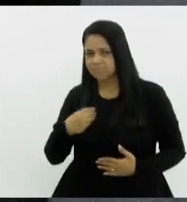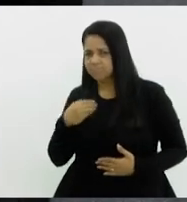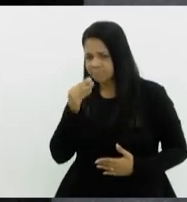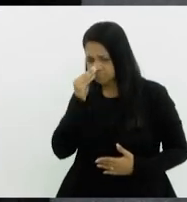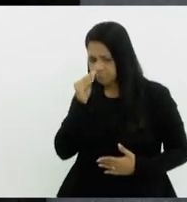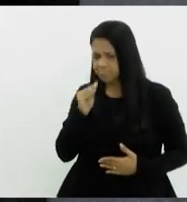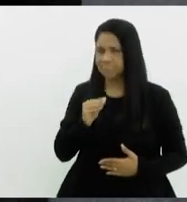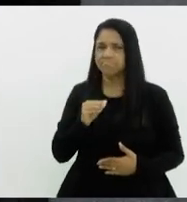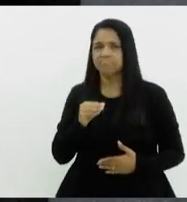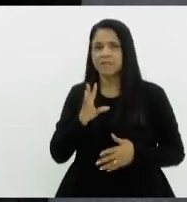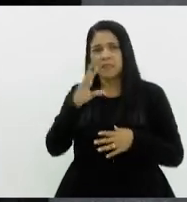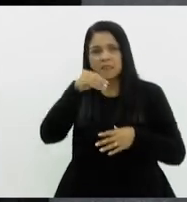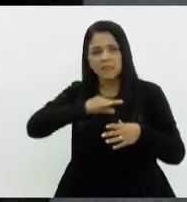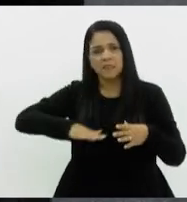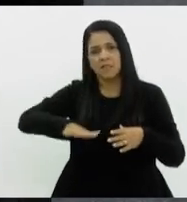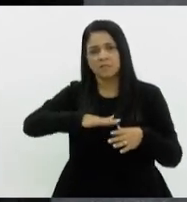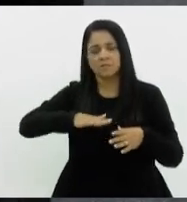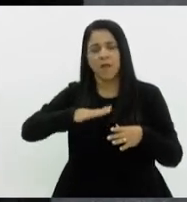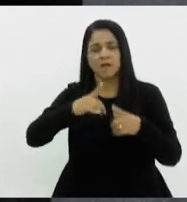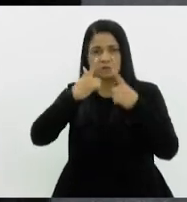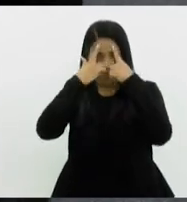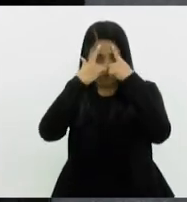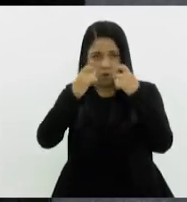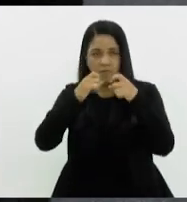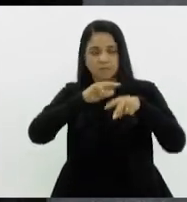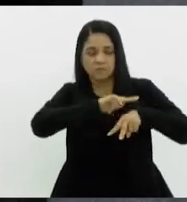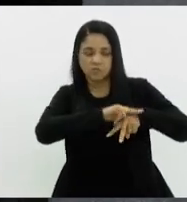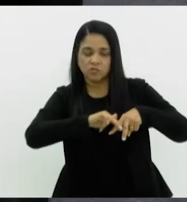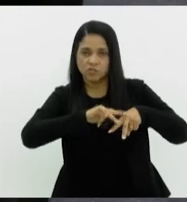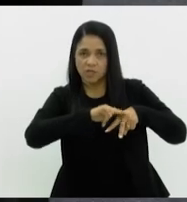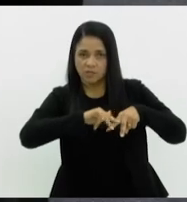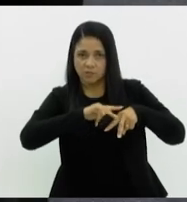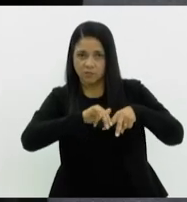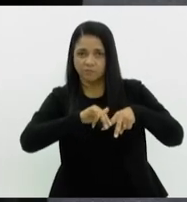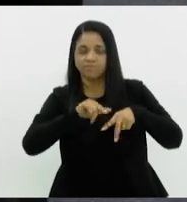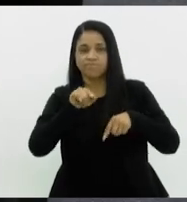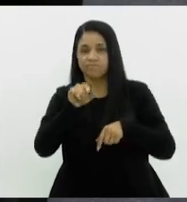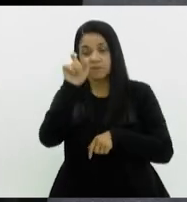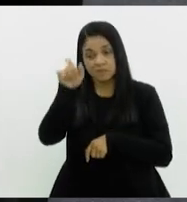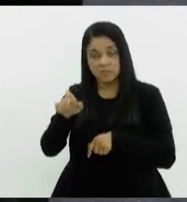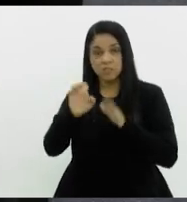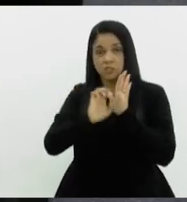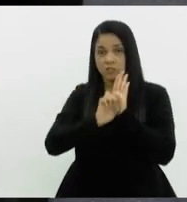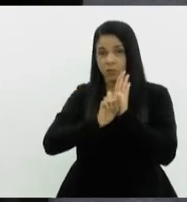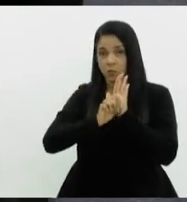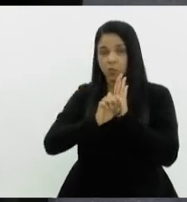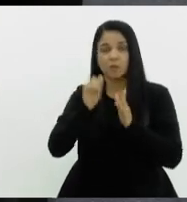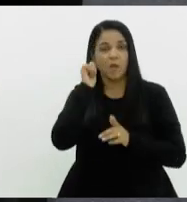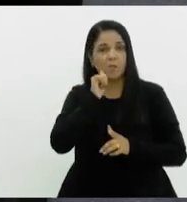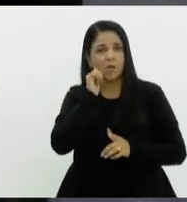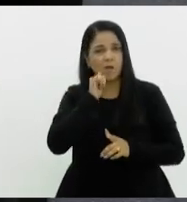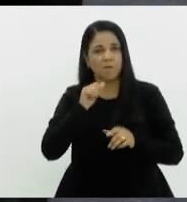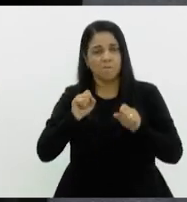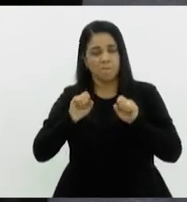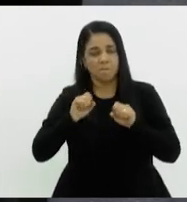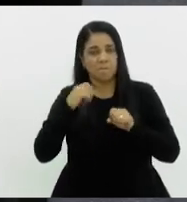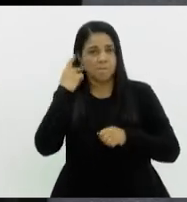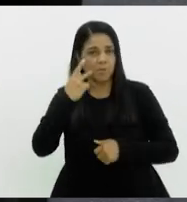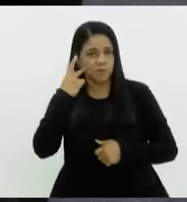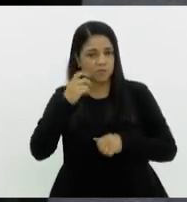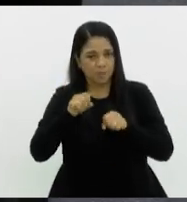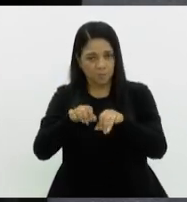dentro desses espaços diante da violência política de gênero. Vossa Excelência fez o Estatuto da Mulher Parlamentar, que nós tivemos aí